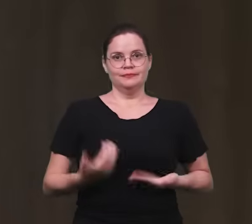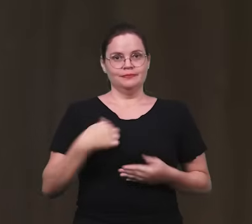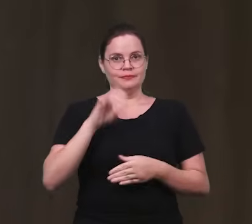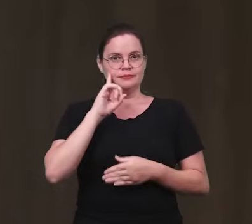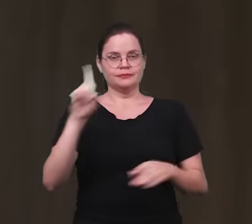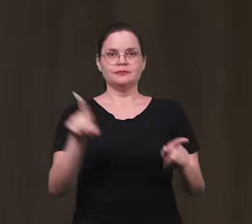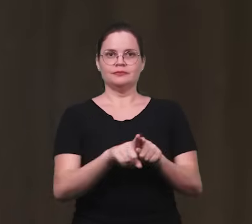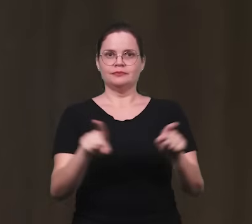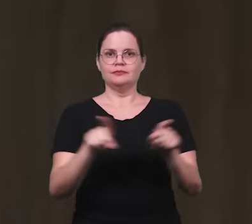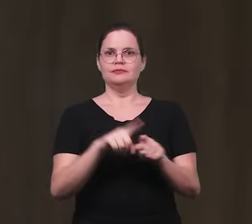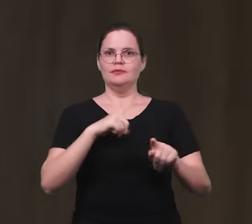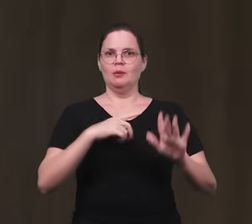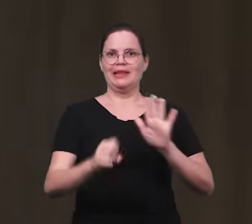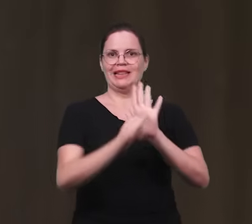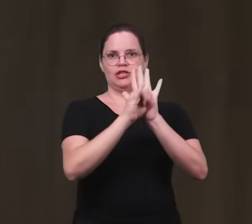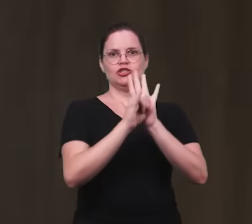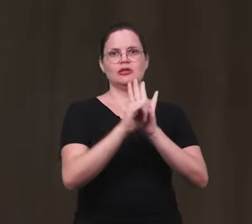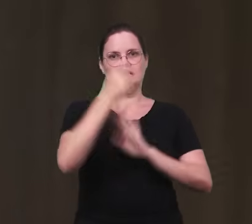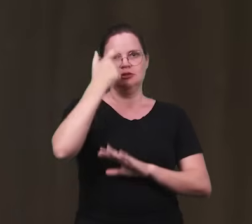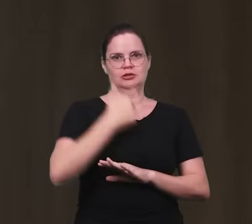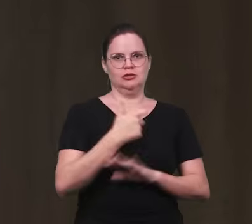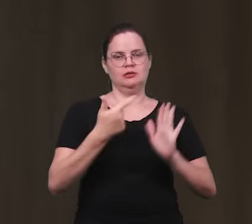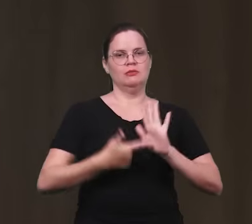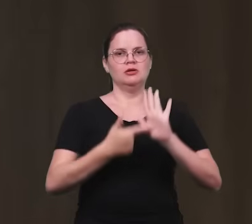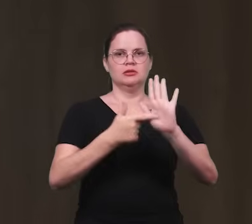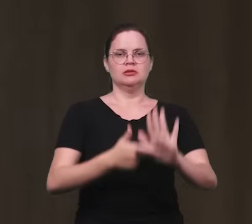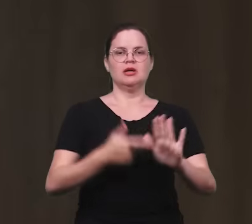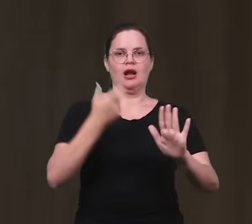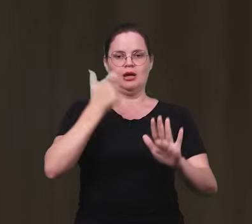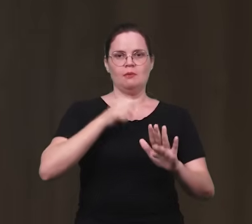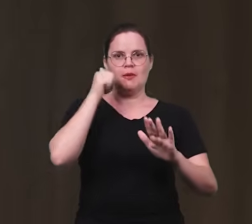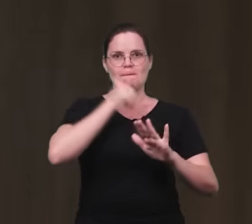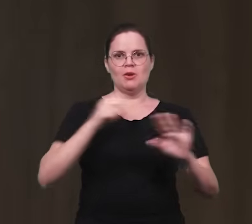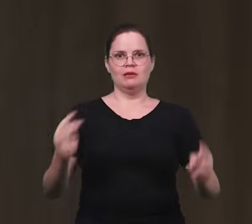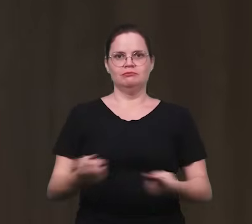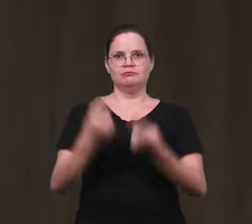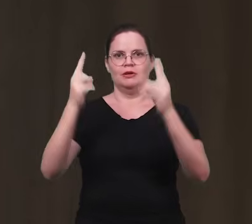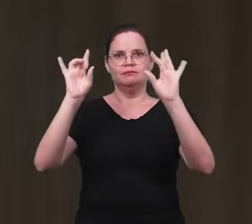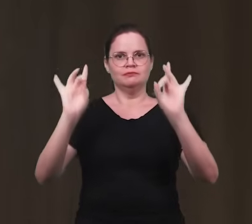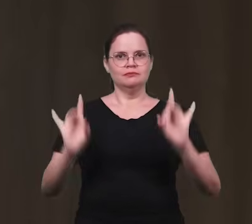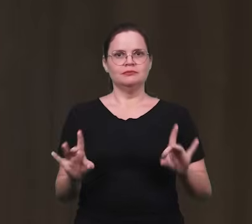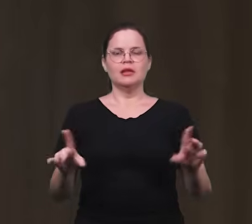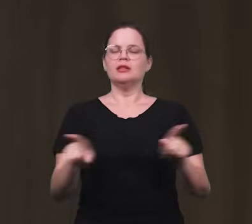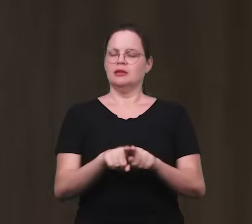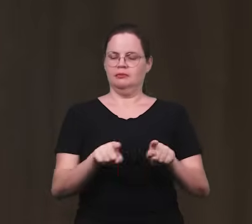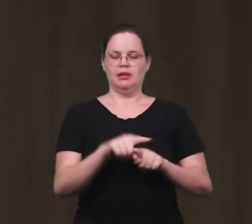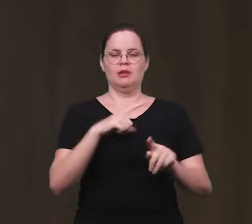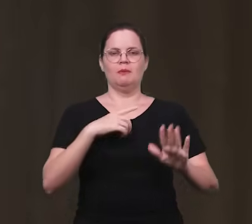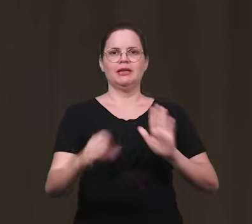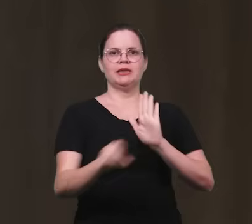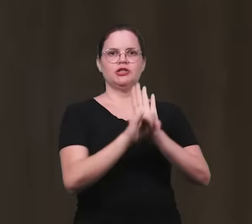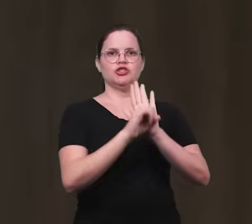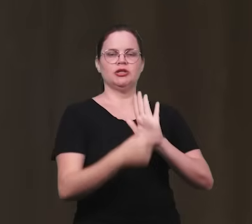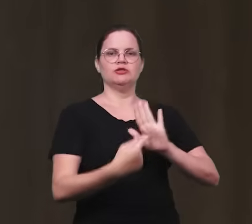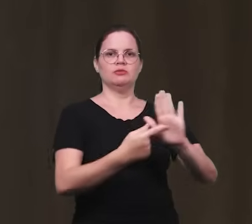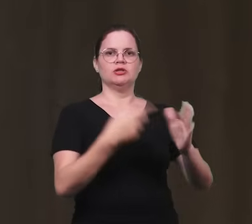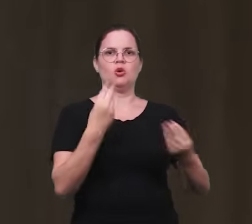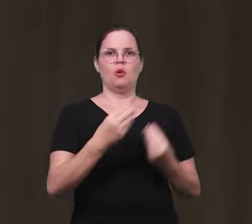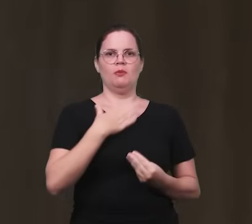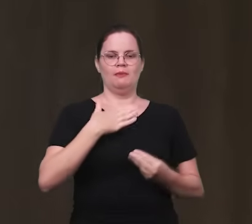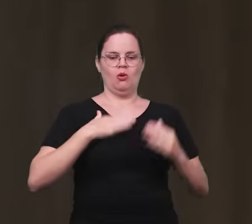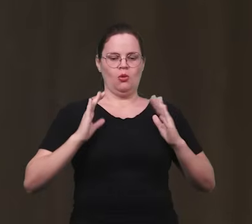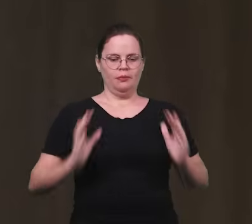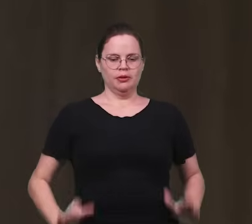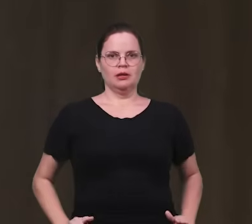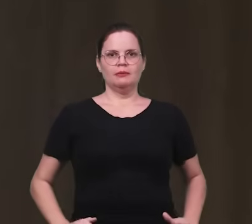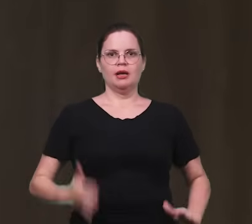temos uma identidade. Buscando ser mulher virtuosa, nós temos também uma identidade no nosso comportamento, no